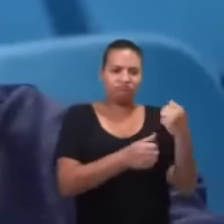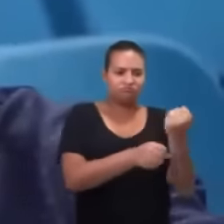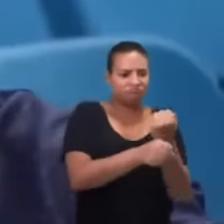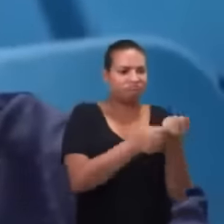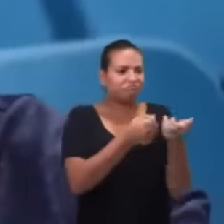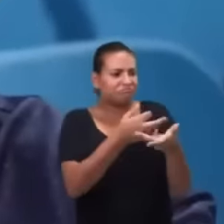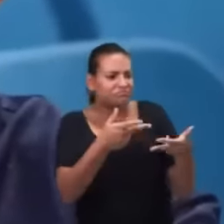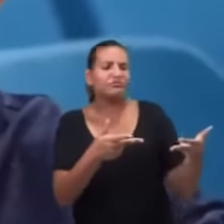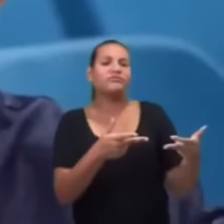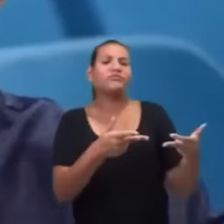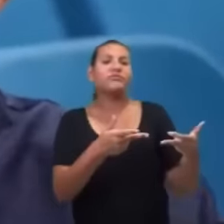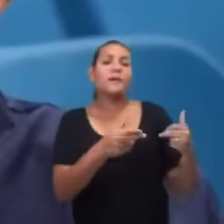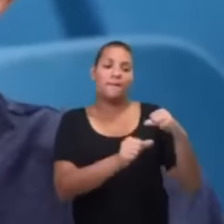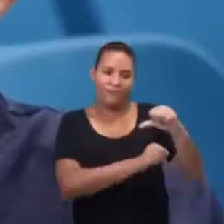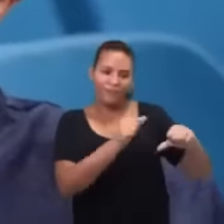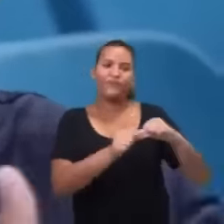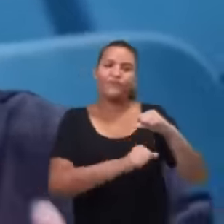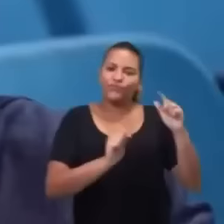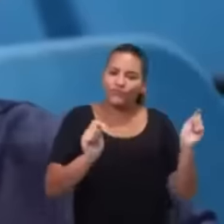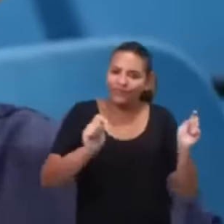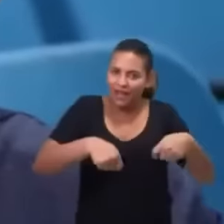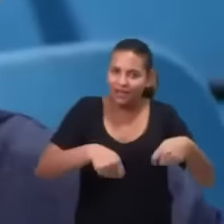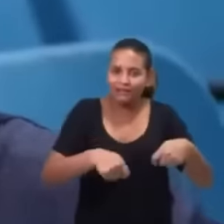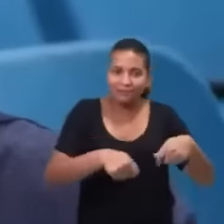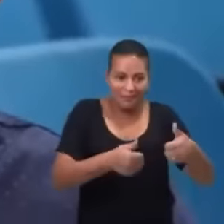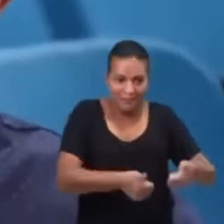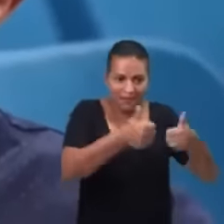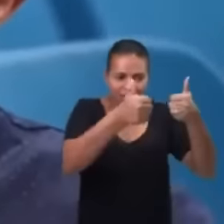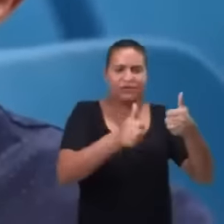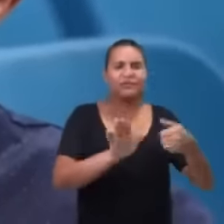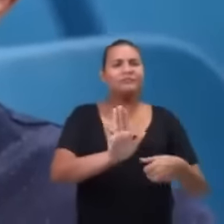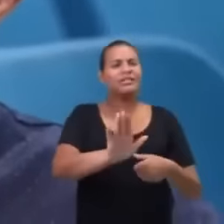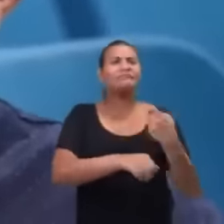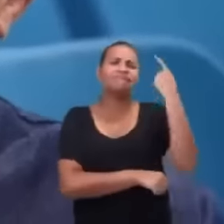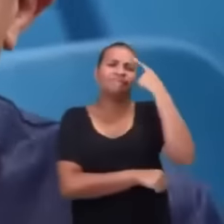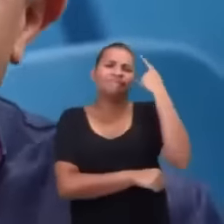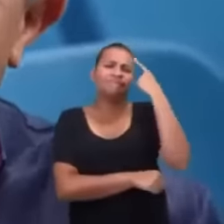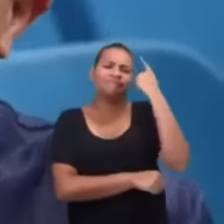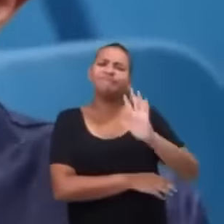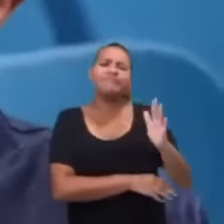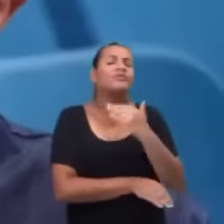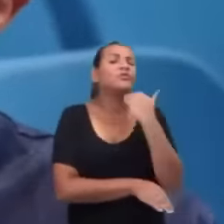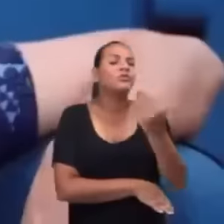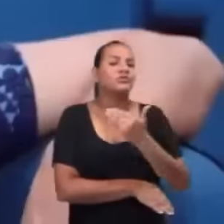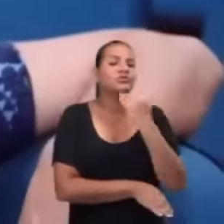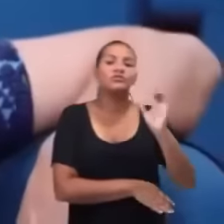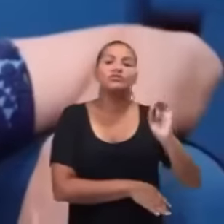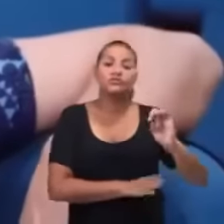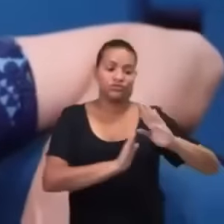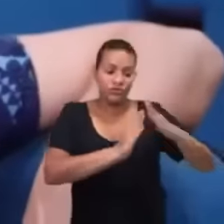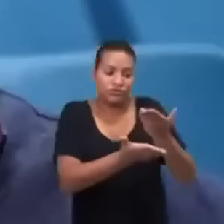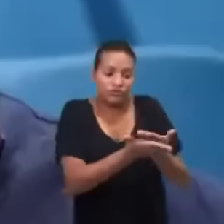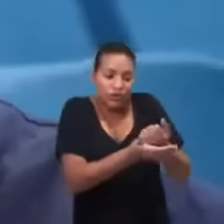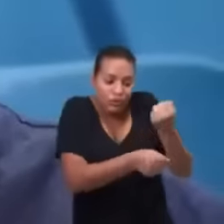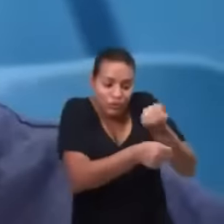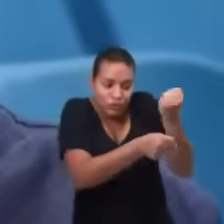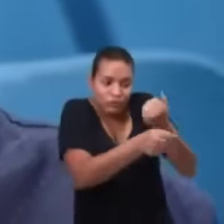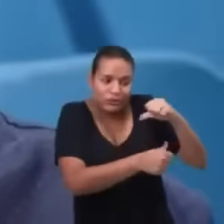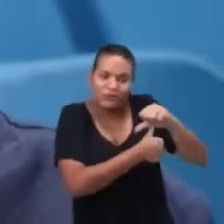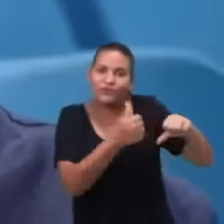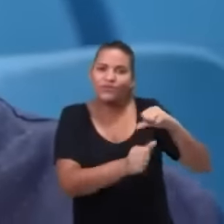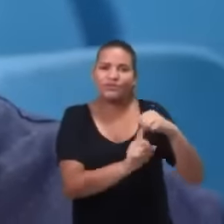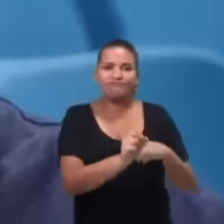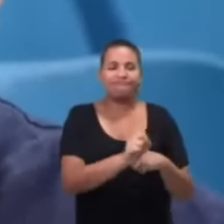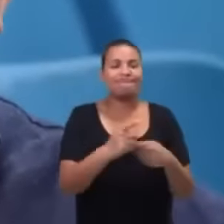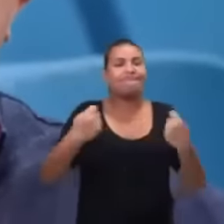pouco tempo, a gente percebeu que não bastava só mudar a estrutura física. A mudança tem que vir de dentro. E aí, a gente se depara